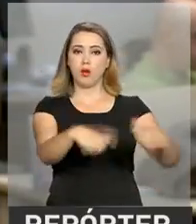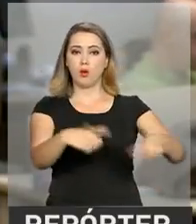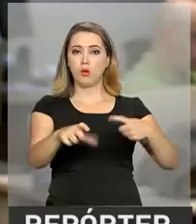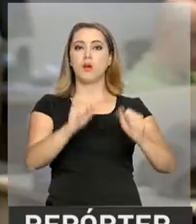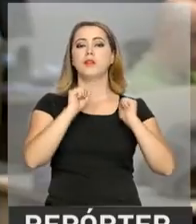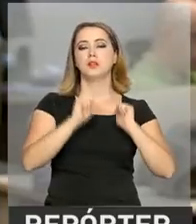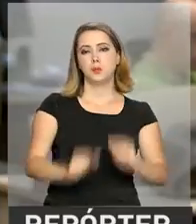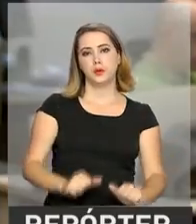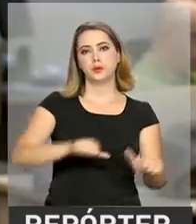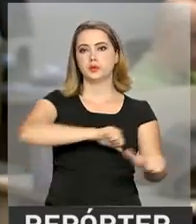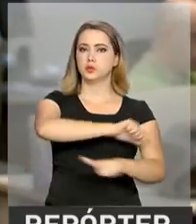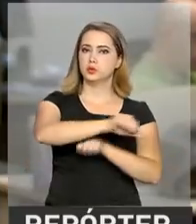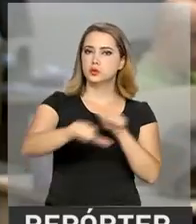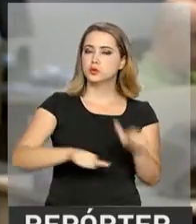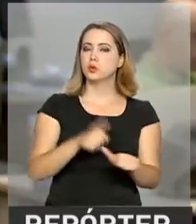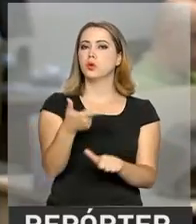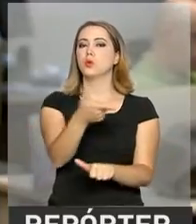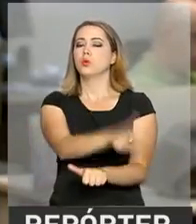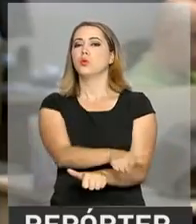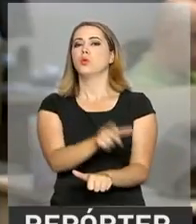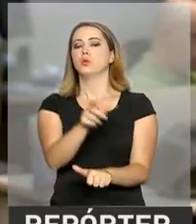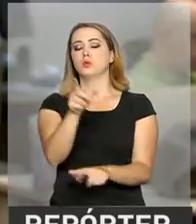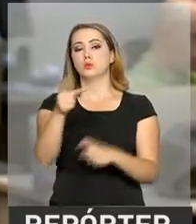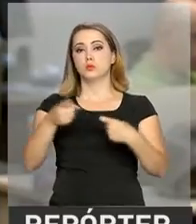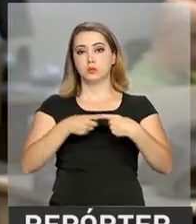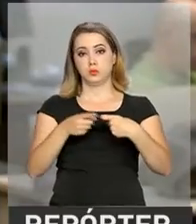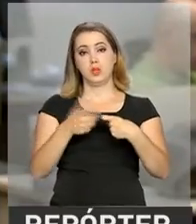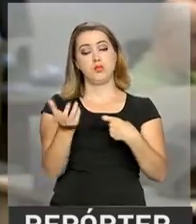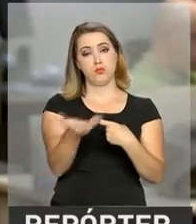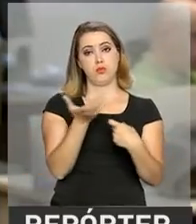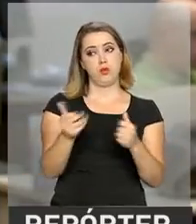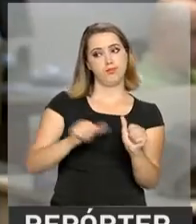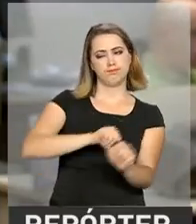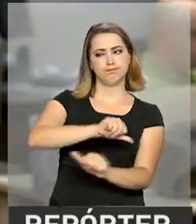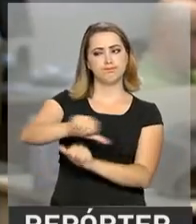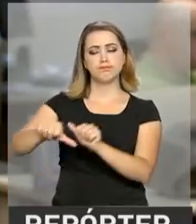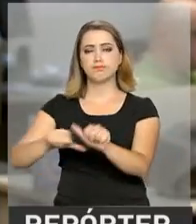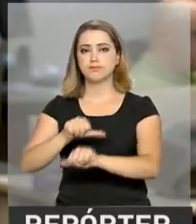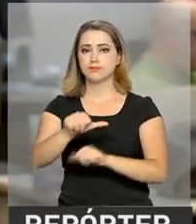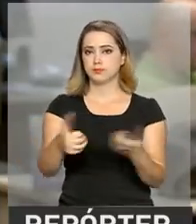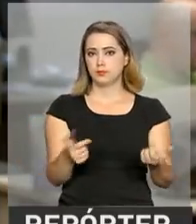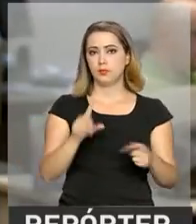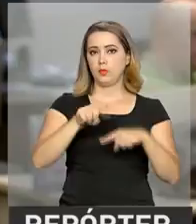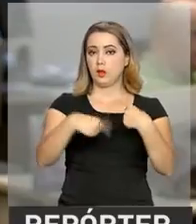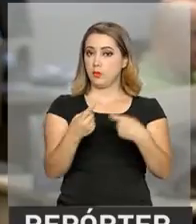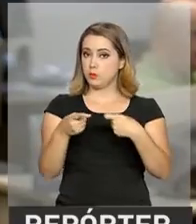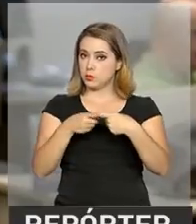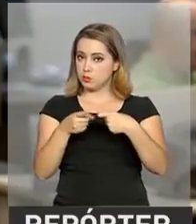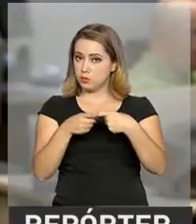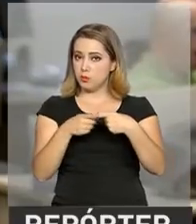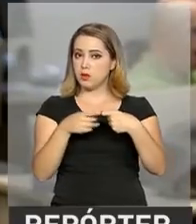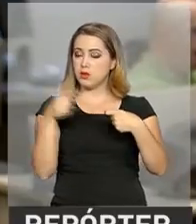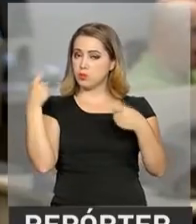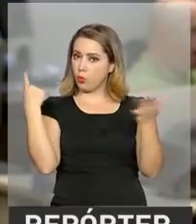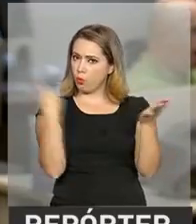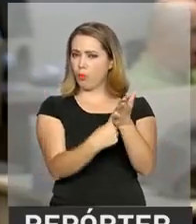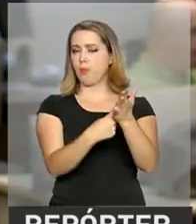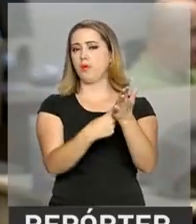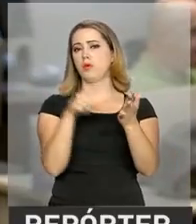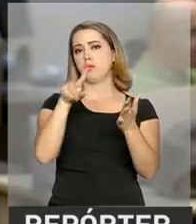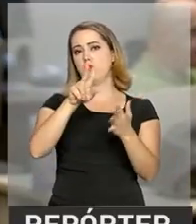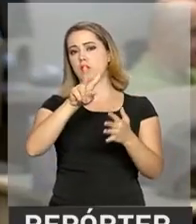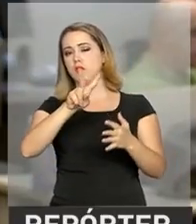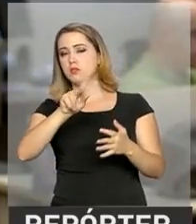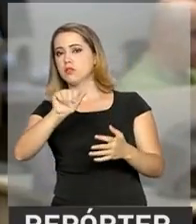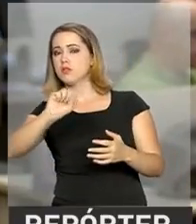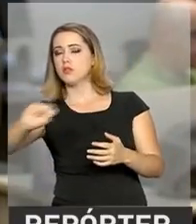poderão trocar a posição com outro médico que tenha interesse. Após a definição, os médicos devem confirmar o interesse nas vagas e seguir então para